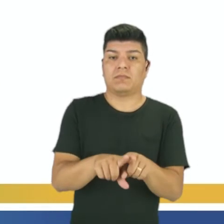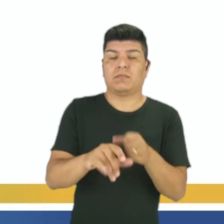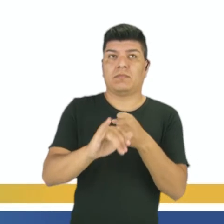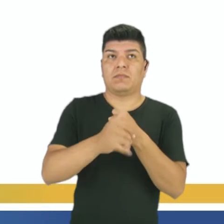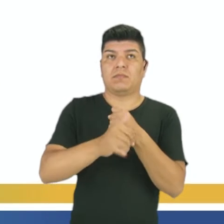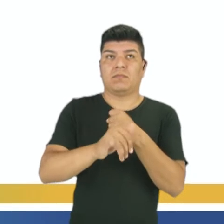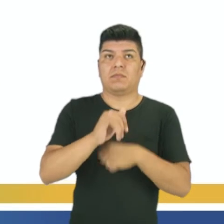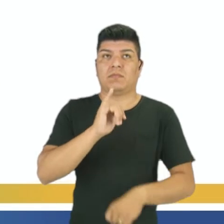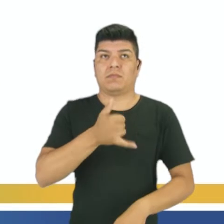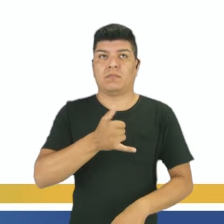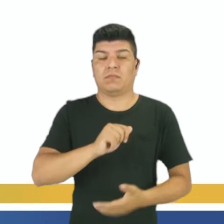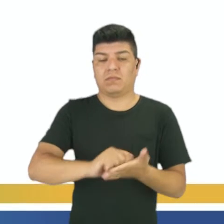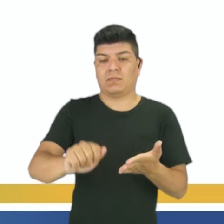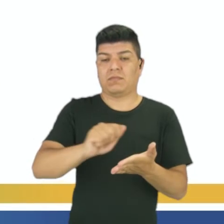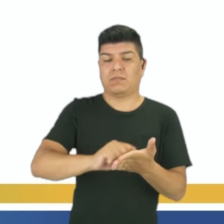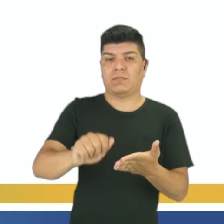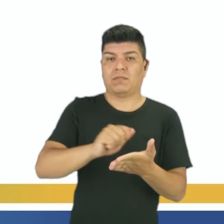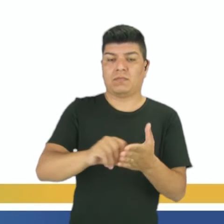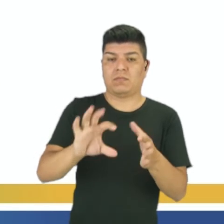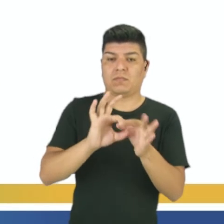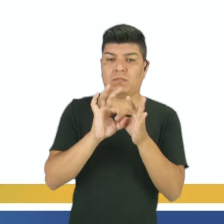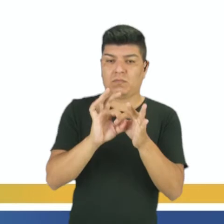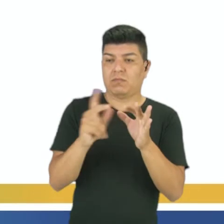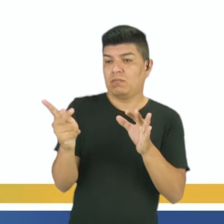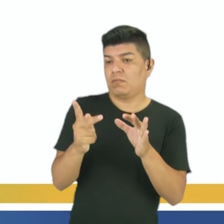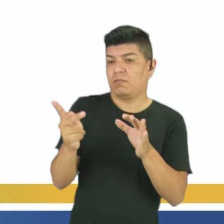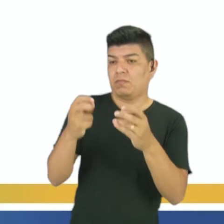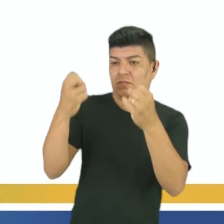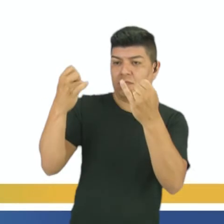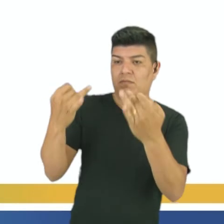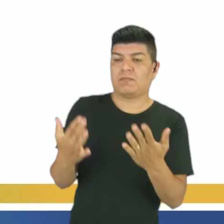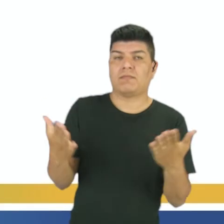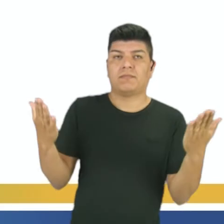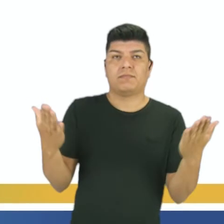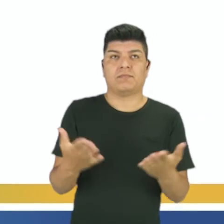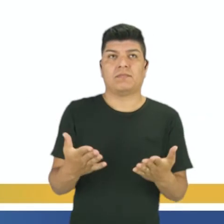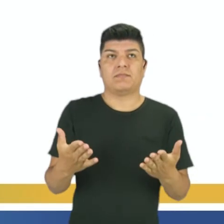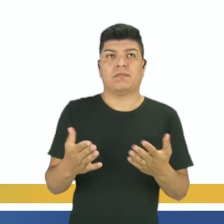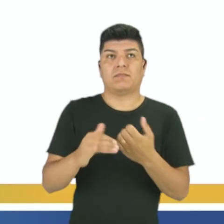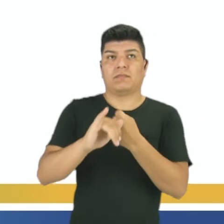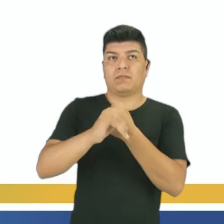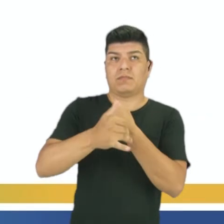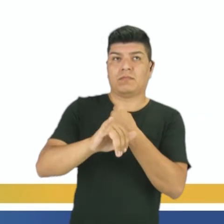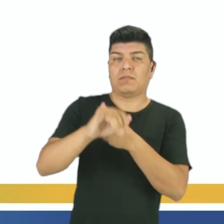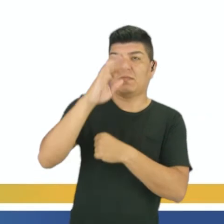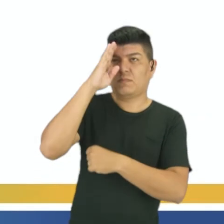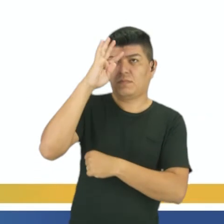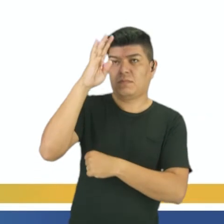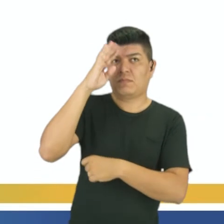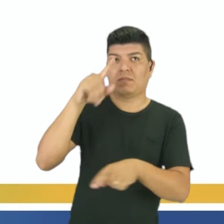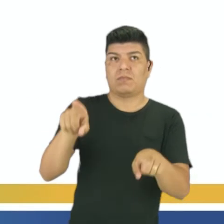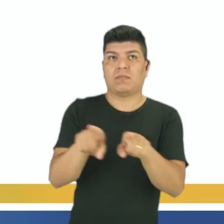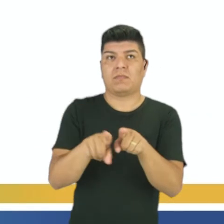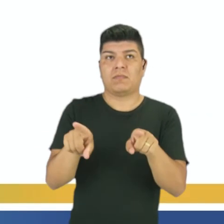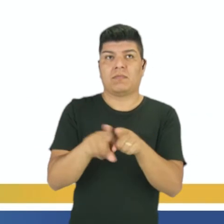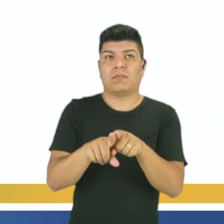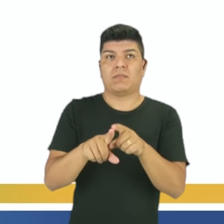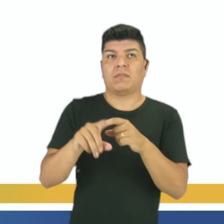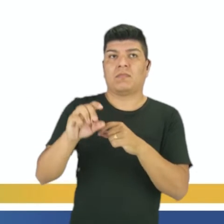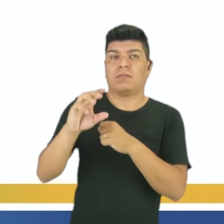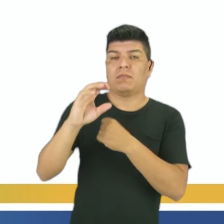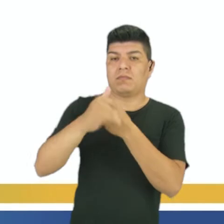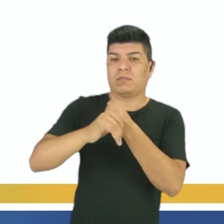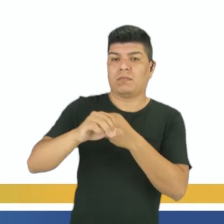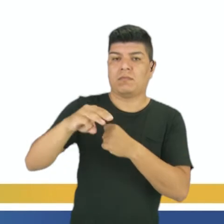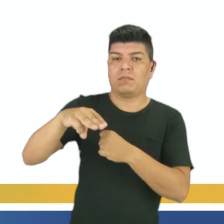crônica narrativo-descritiva, que une essas duas que eu acabei de falar, a crônica reflexiva e a crônica